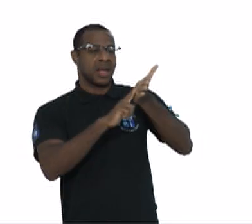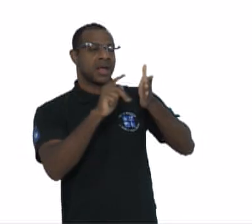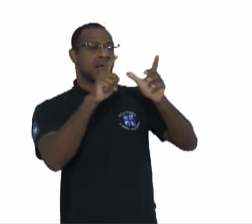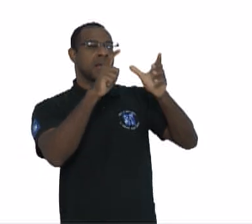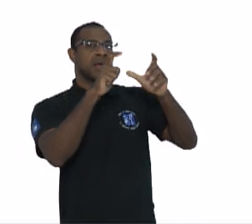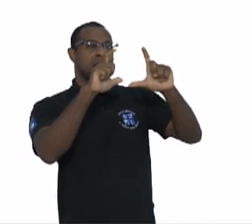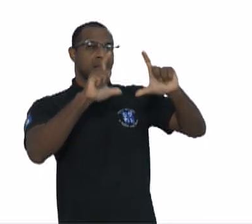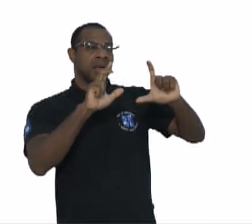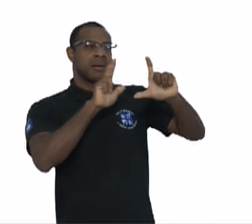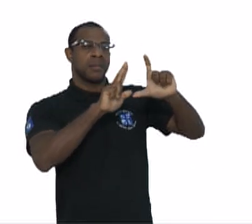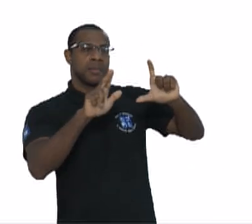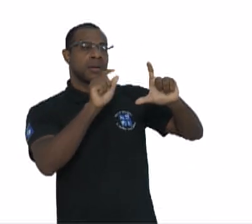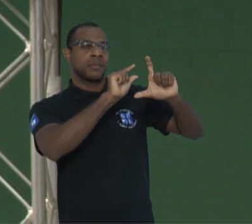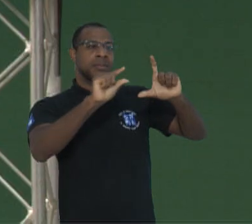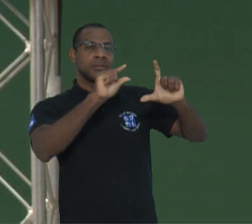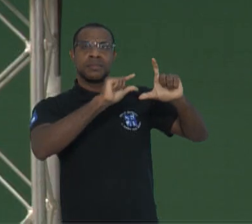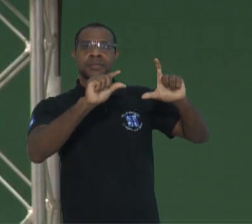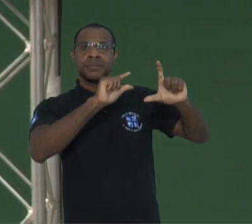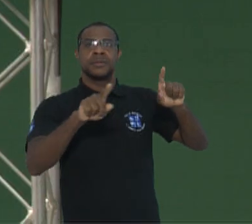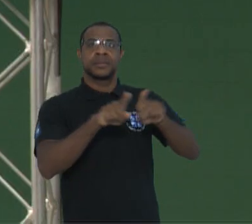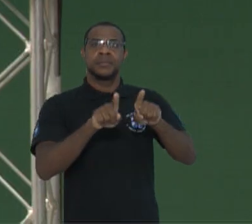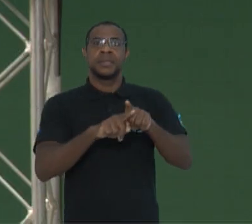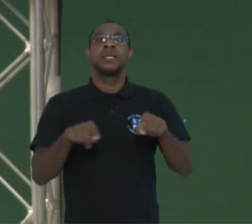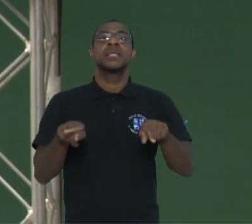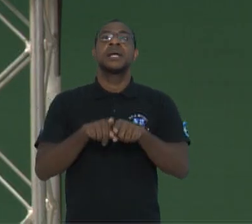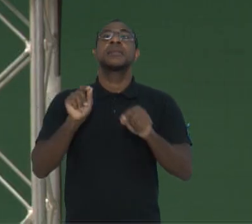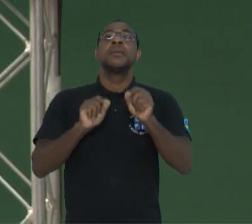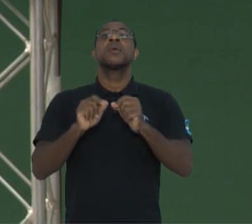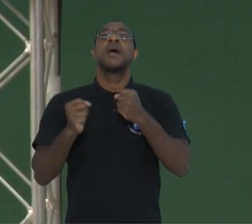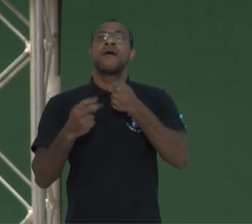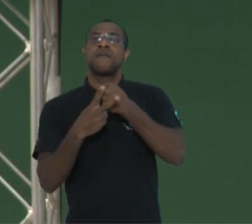alguns tempos verbais que nós vimos na nossa unidade.